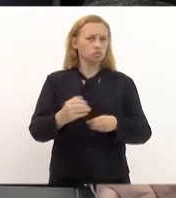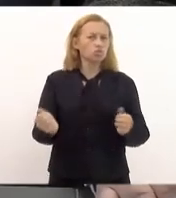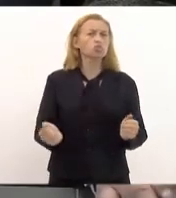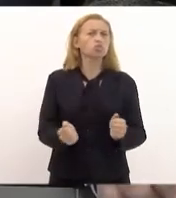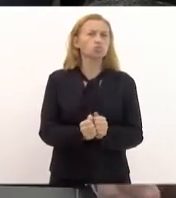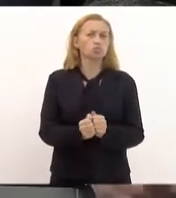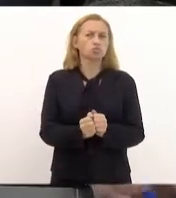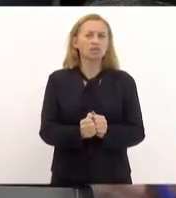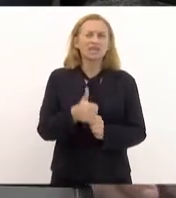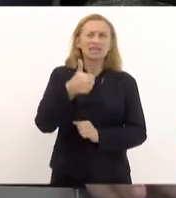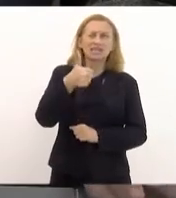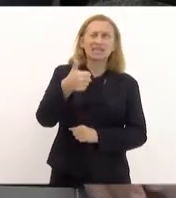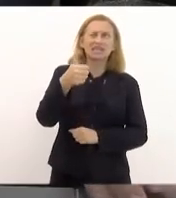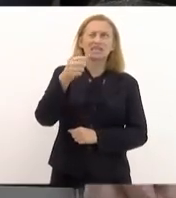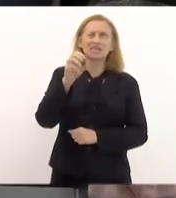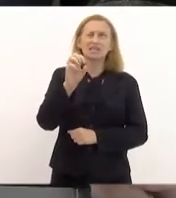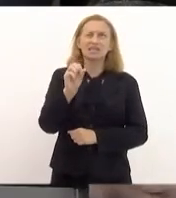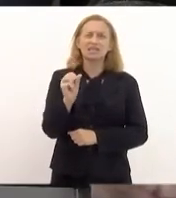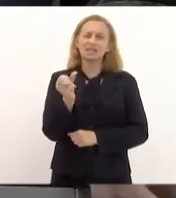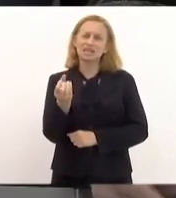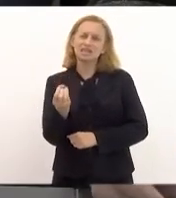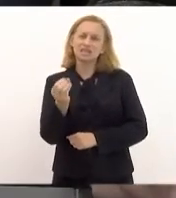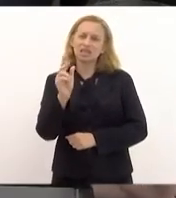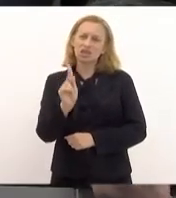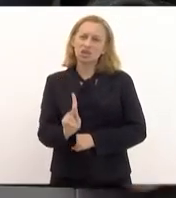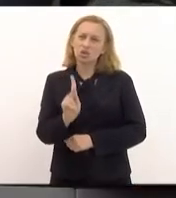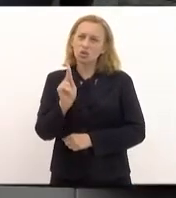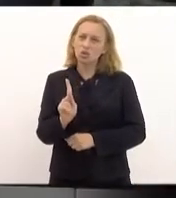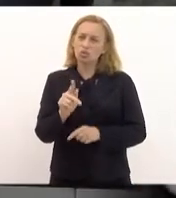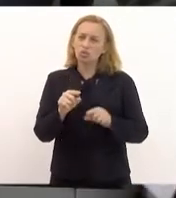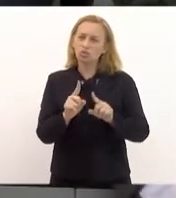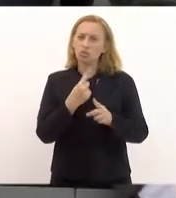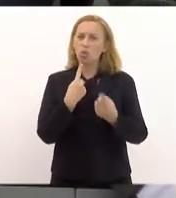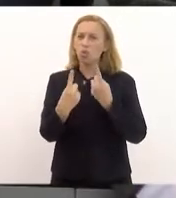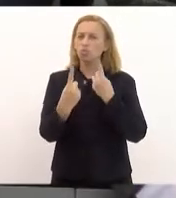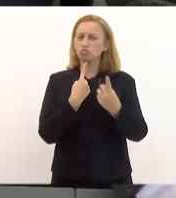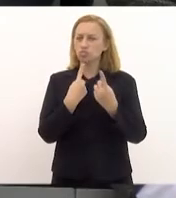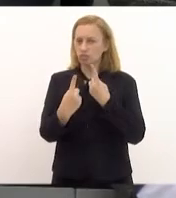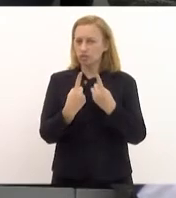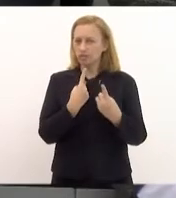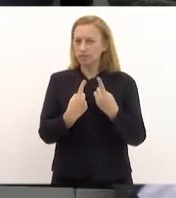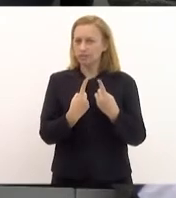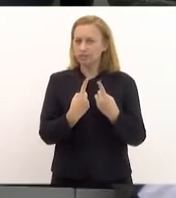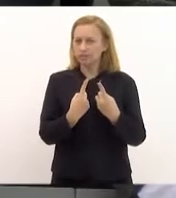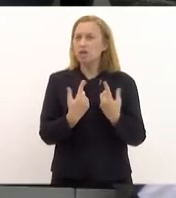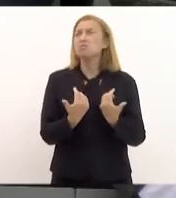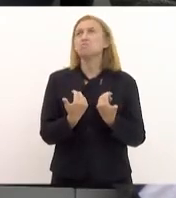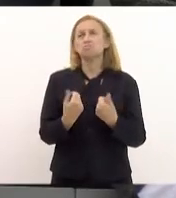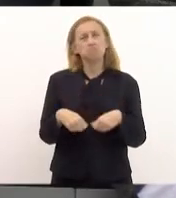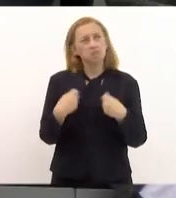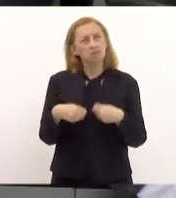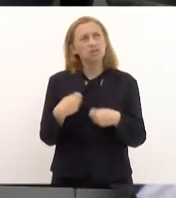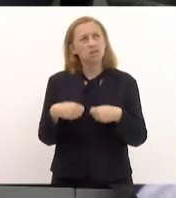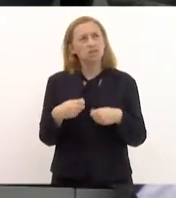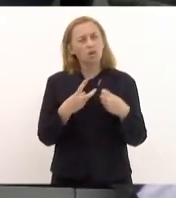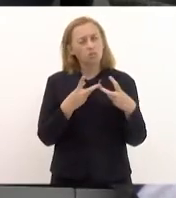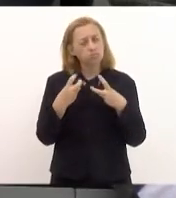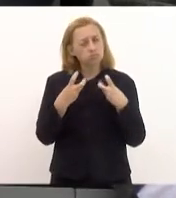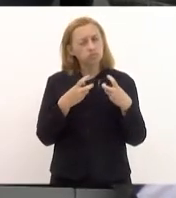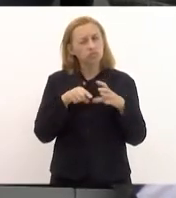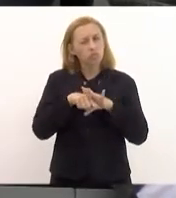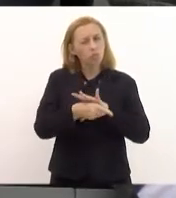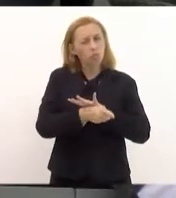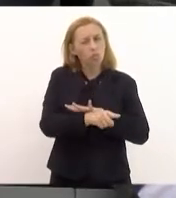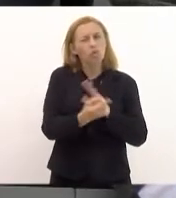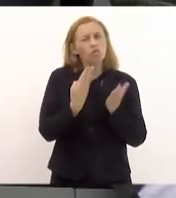São 170 quilômetros de rodovia. E nem precisamos ficar falando muito, senão vou ser